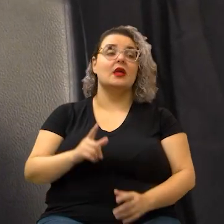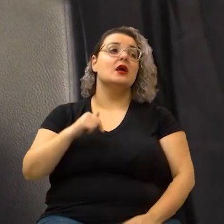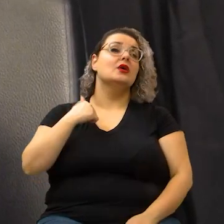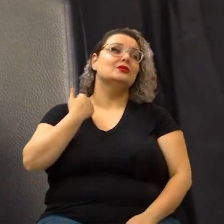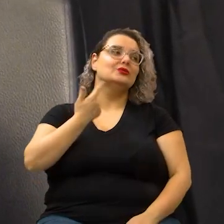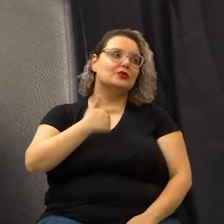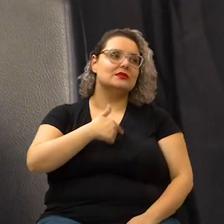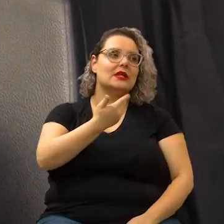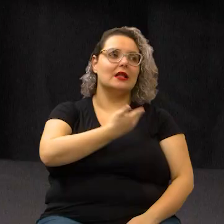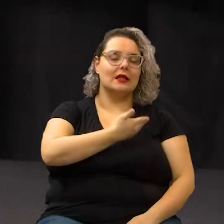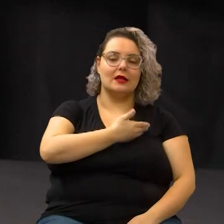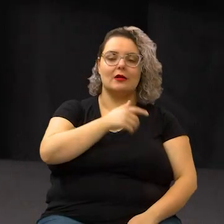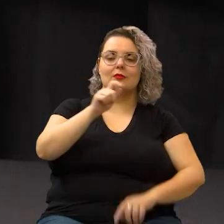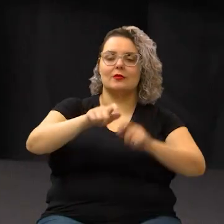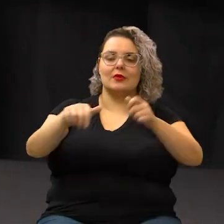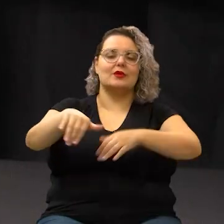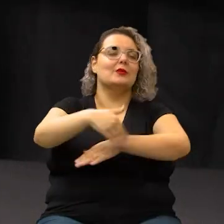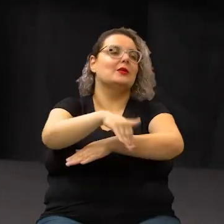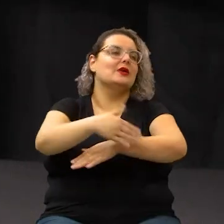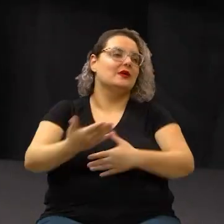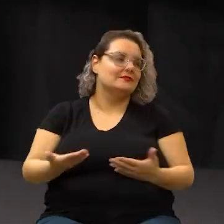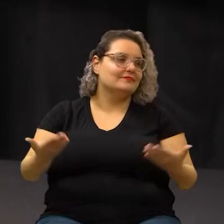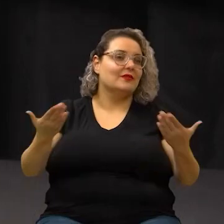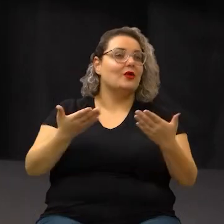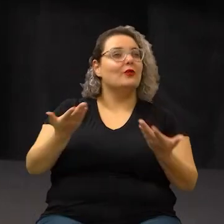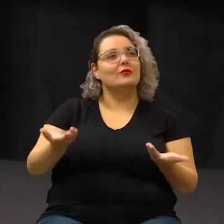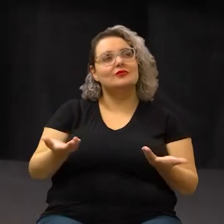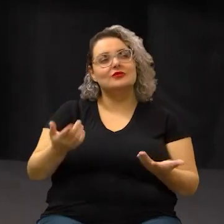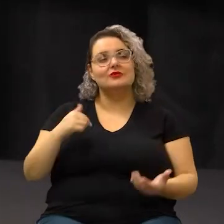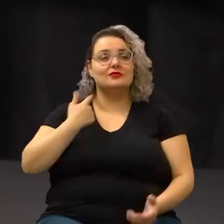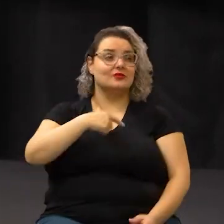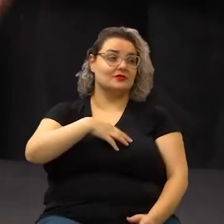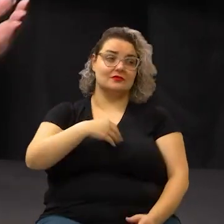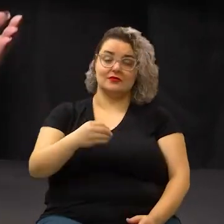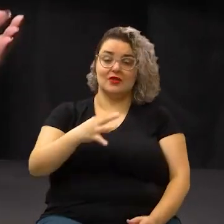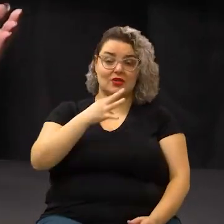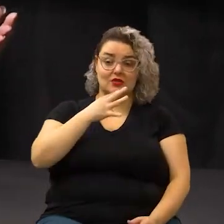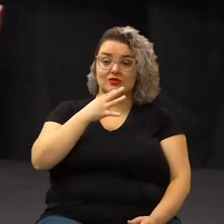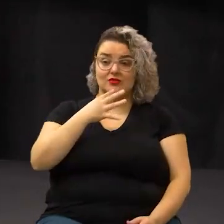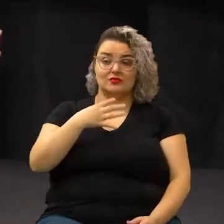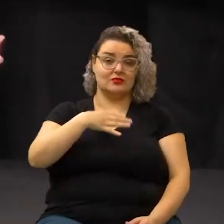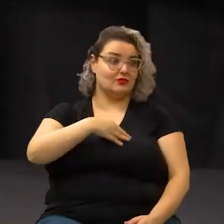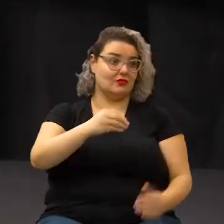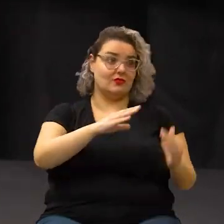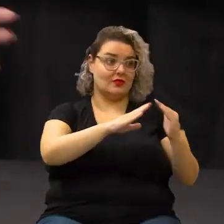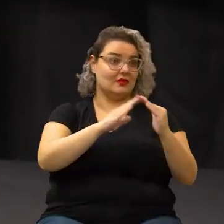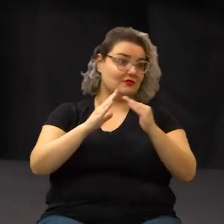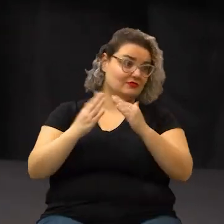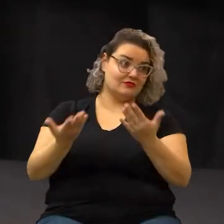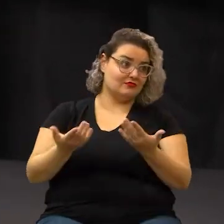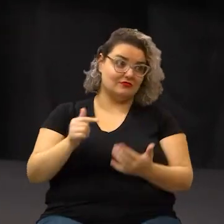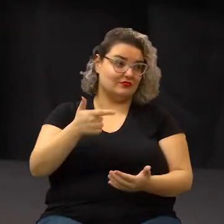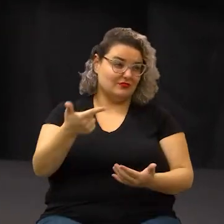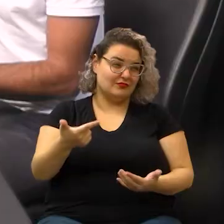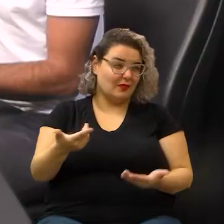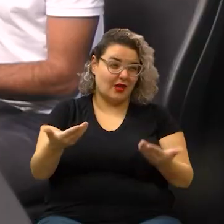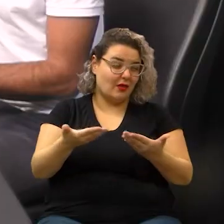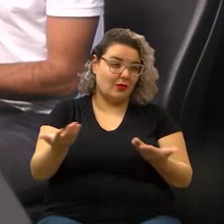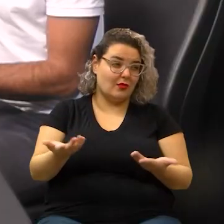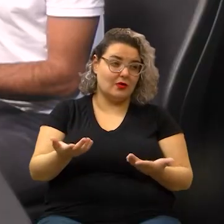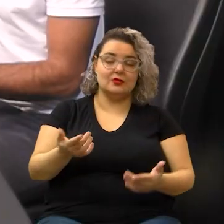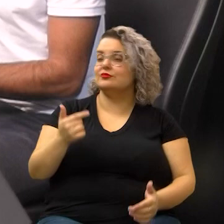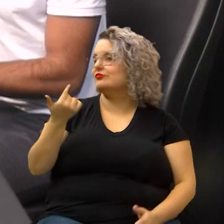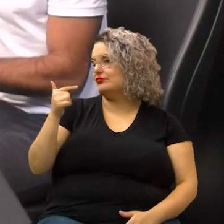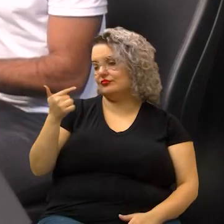A gente era amigo do pessoal da rua, né? Hoje, às vezes, os nossos filhos não conhecem os filhos do vizinho, não tem muito disso,